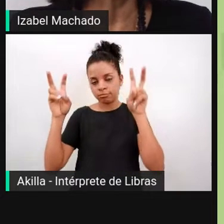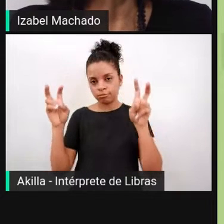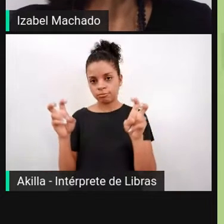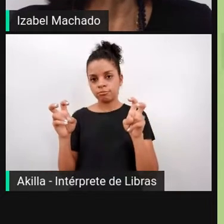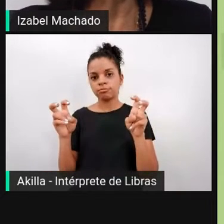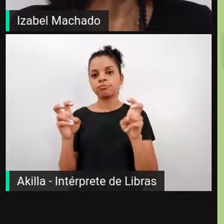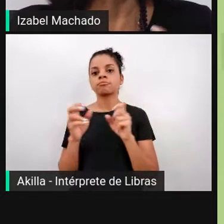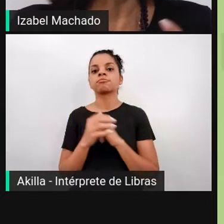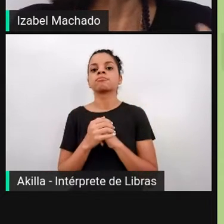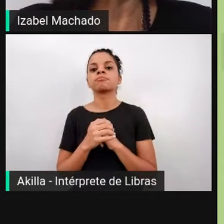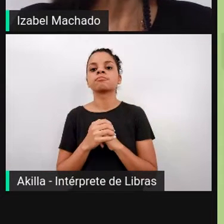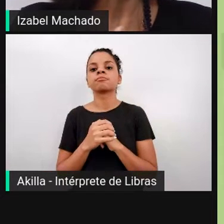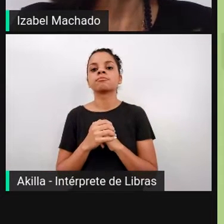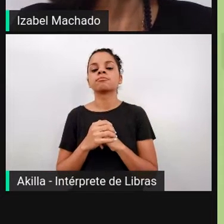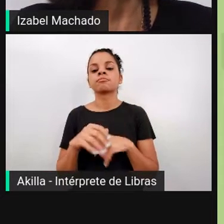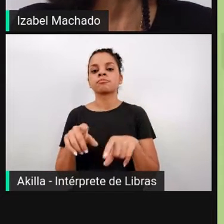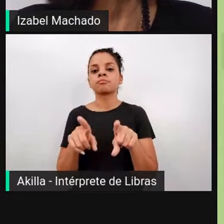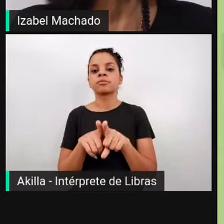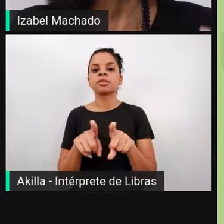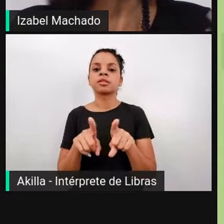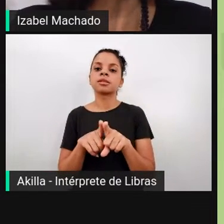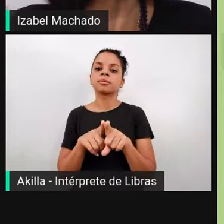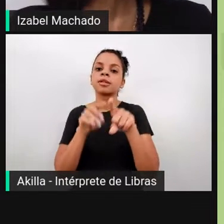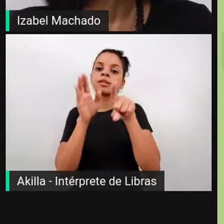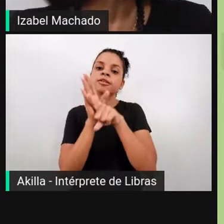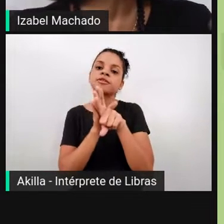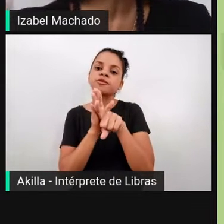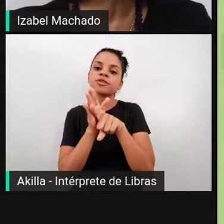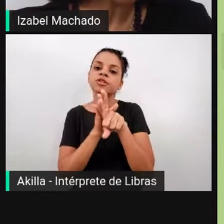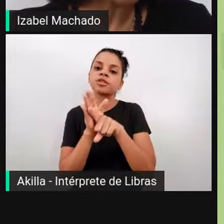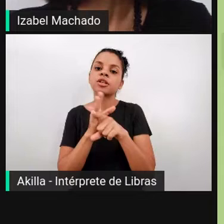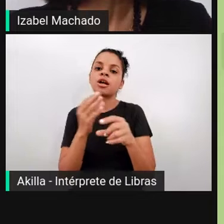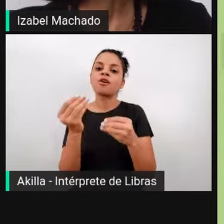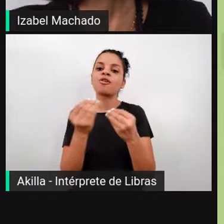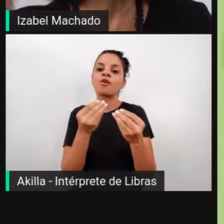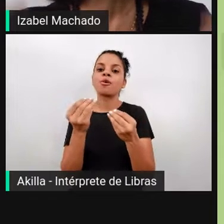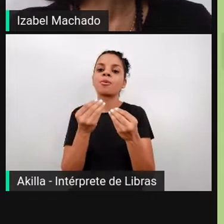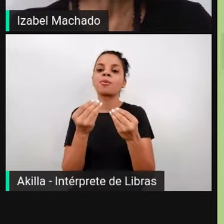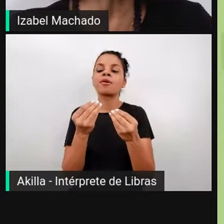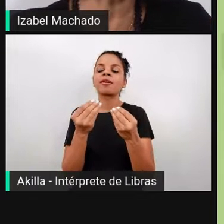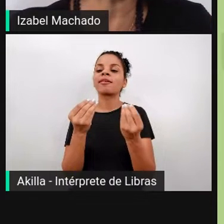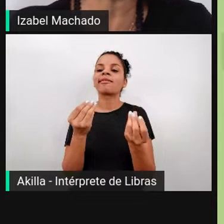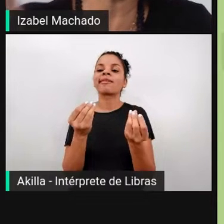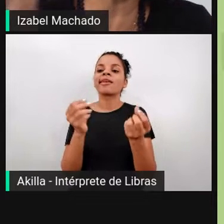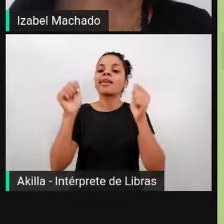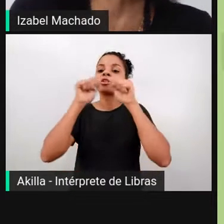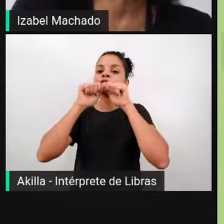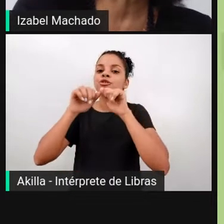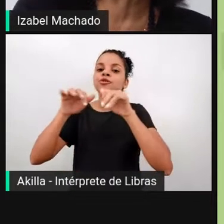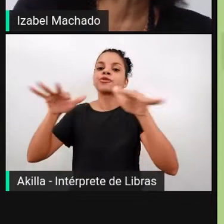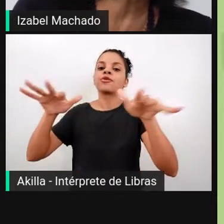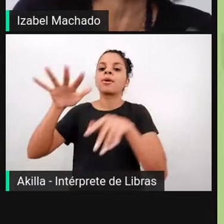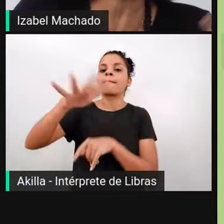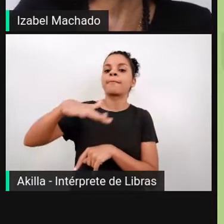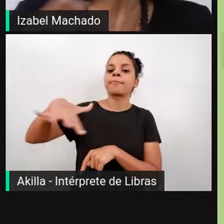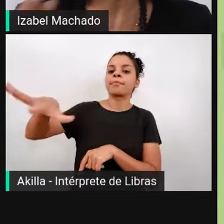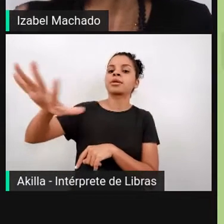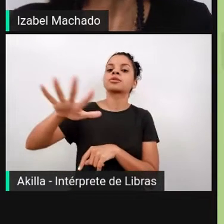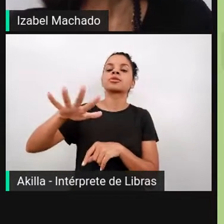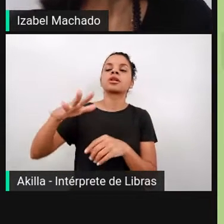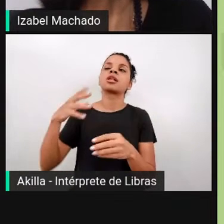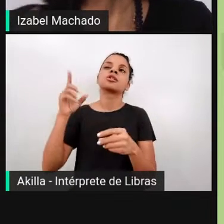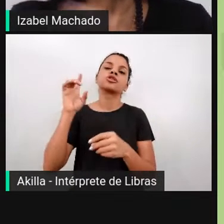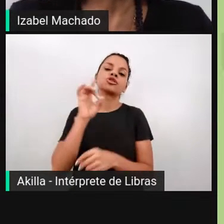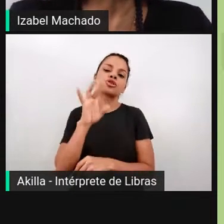né? E pretendo investigar também as devolutivas disso às pessoas que consultam, se é só via publicação no